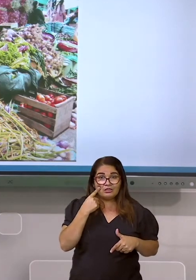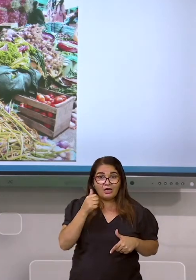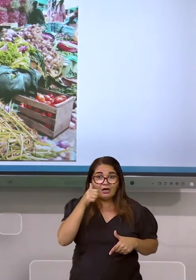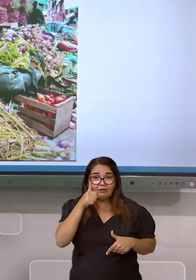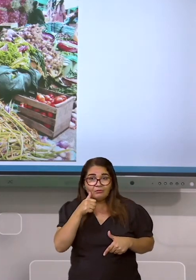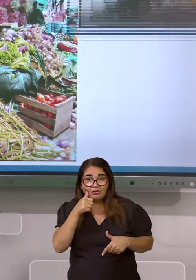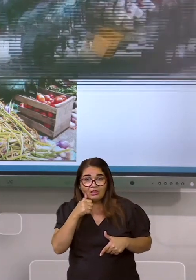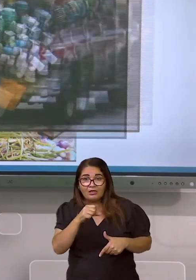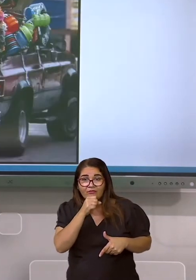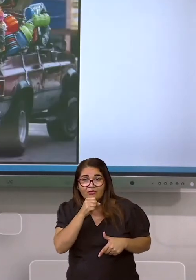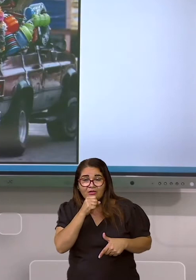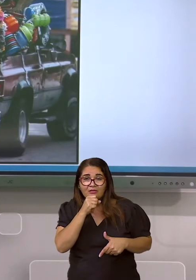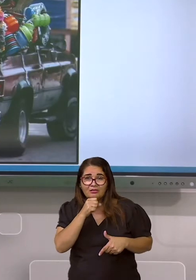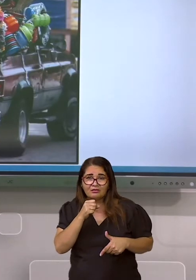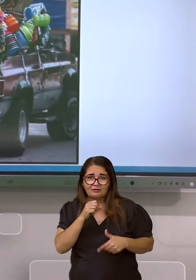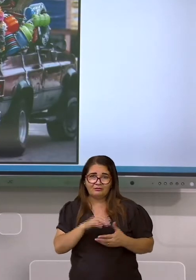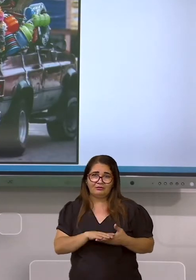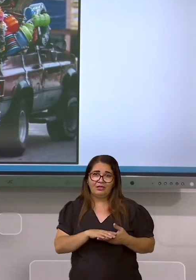né?